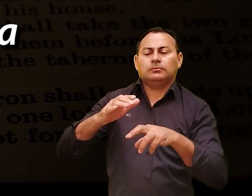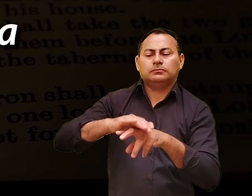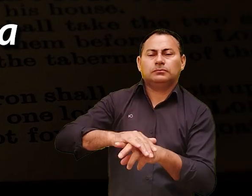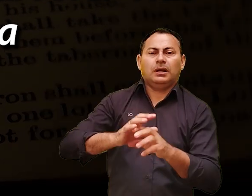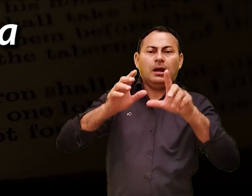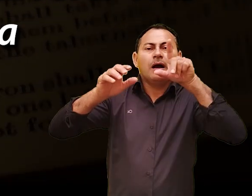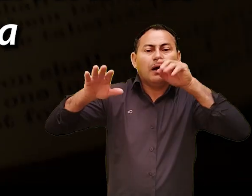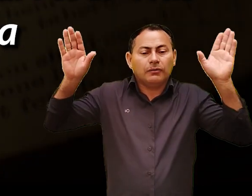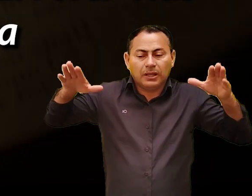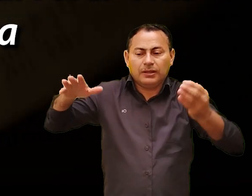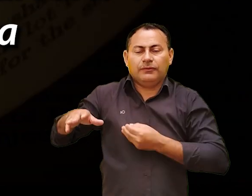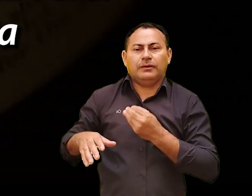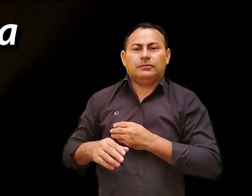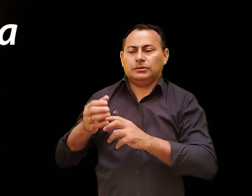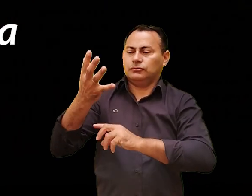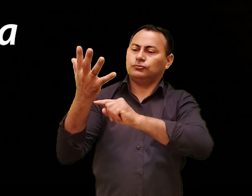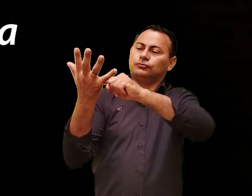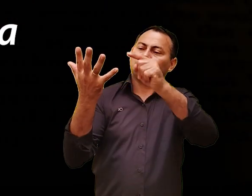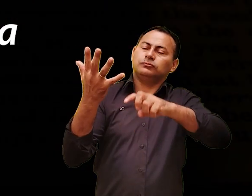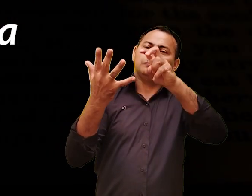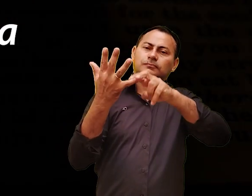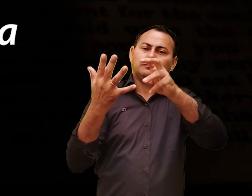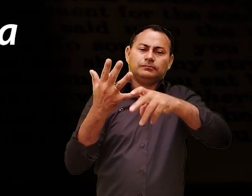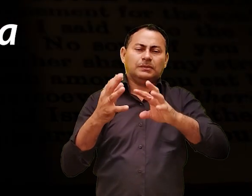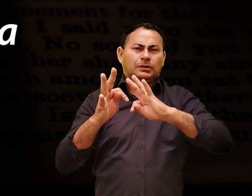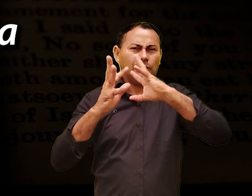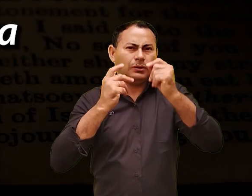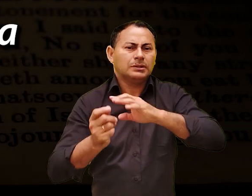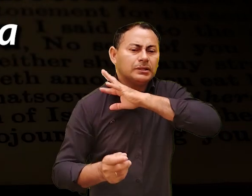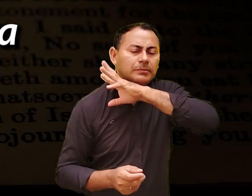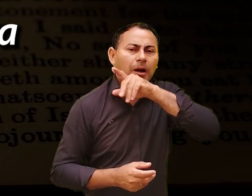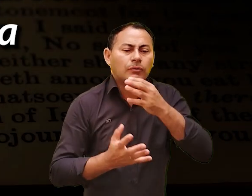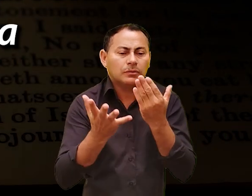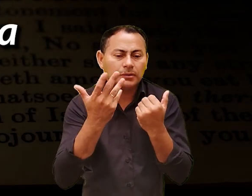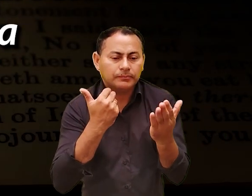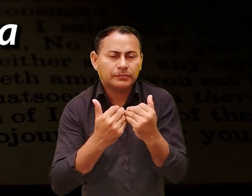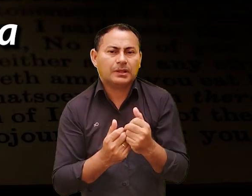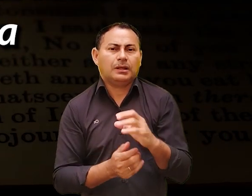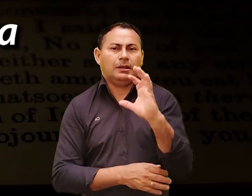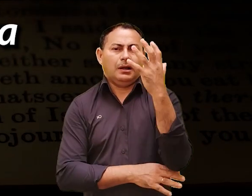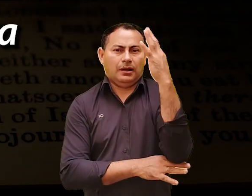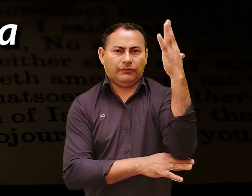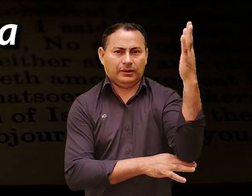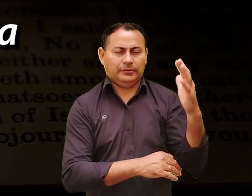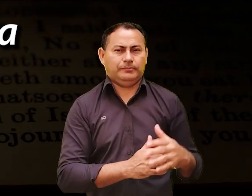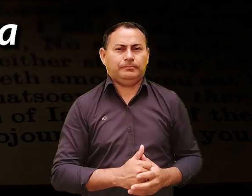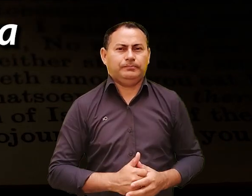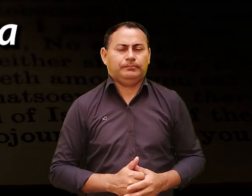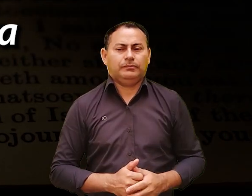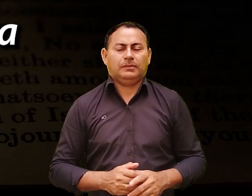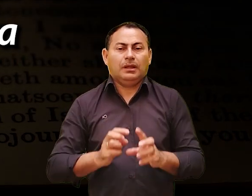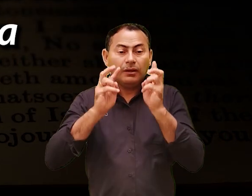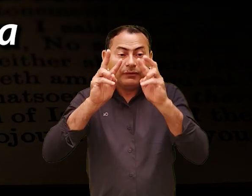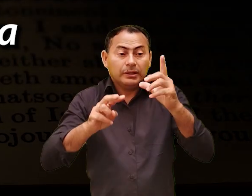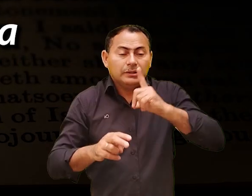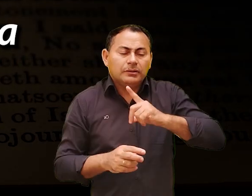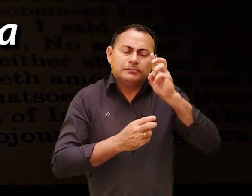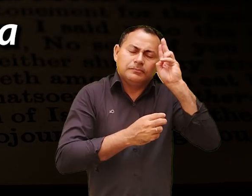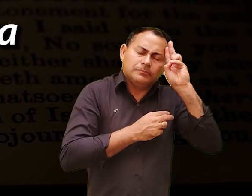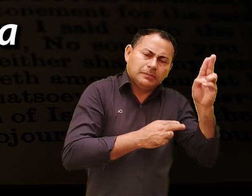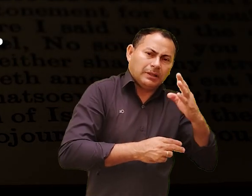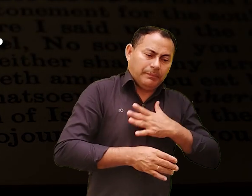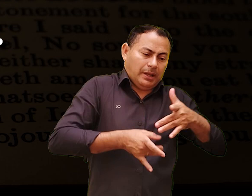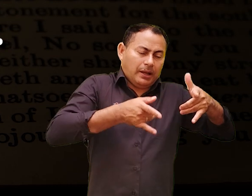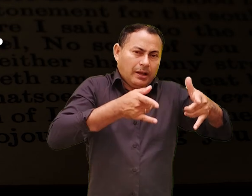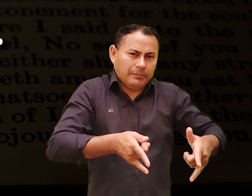as aves do céu viviam em seus galhos. Todas as criaturas se alimentavam daquela árvore. Nas visões que tive deitado